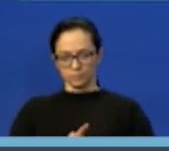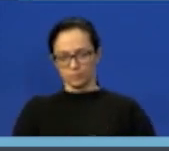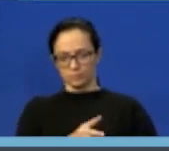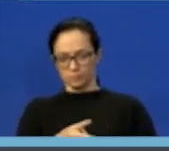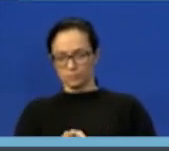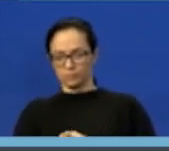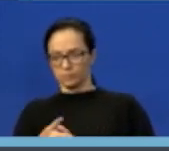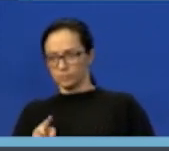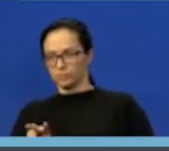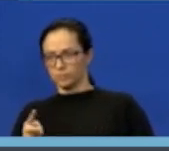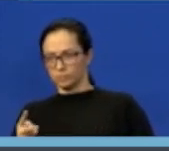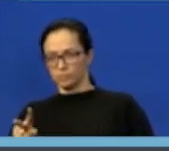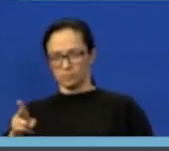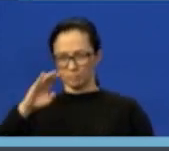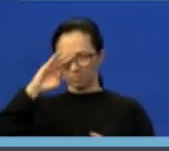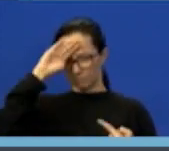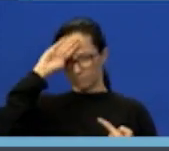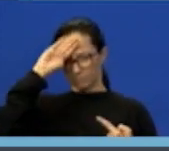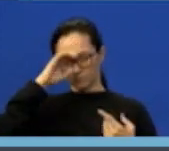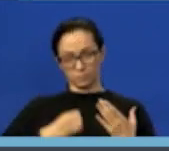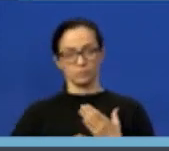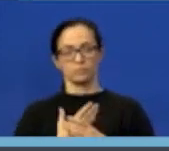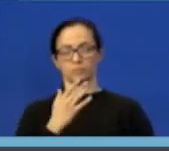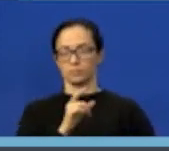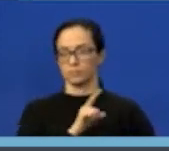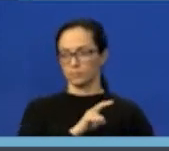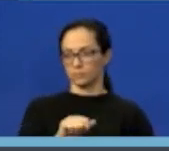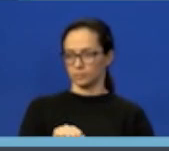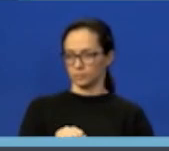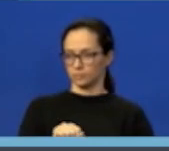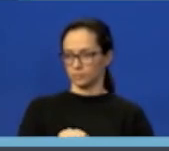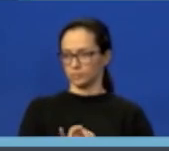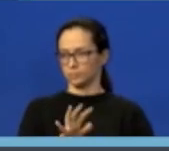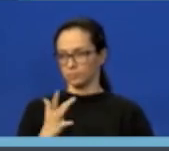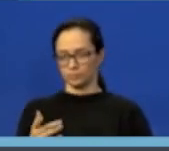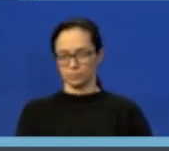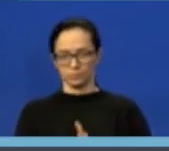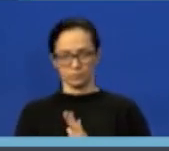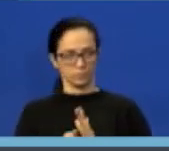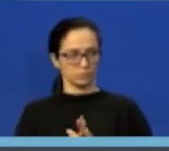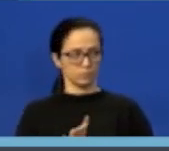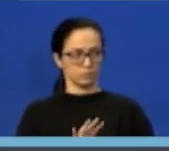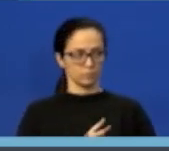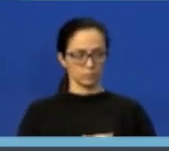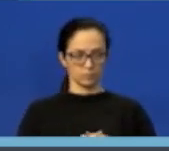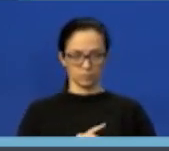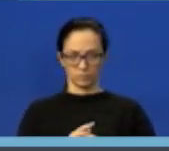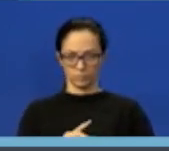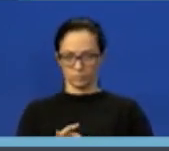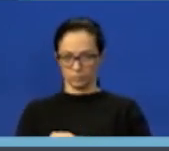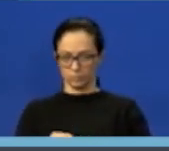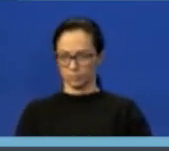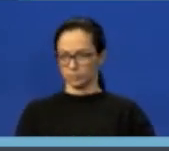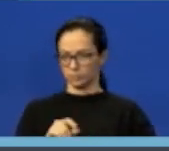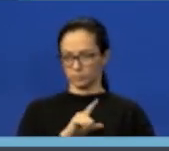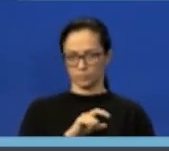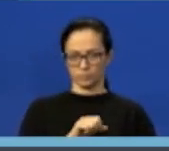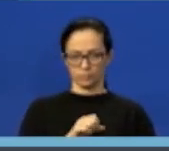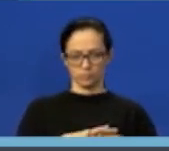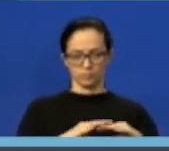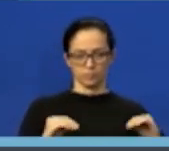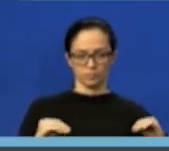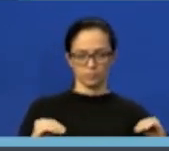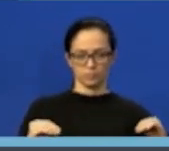variáveis, apresentando febre de origem determinada, ou seja, aquelas doenças bacterianas que vai e